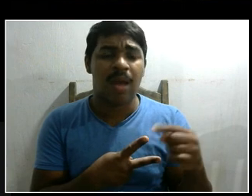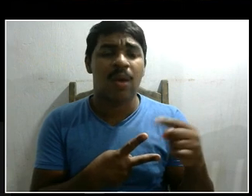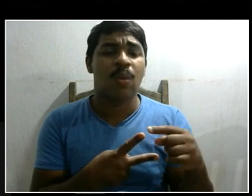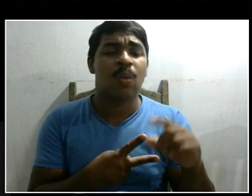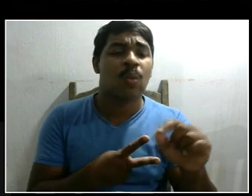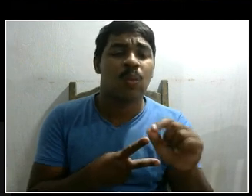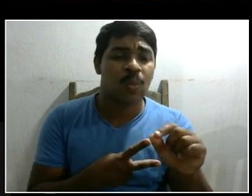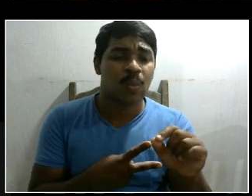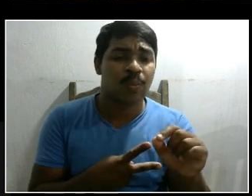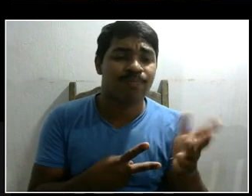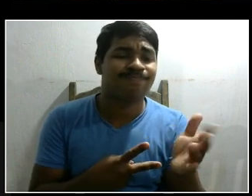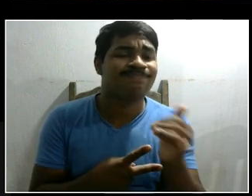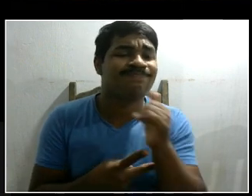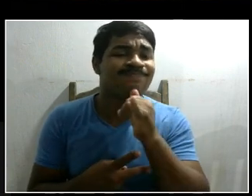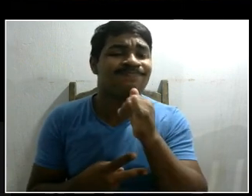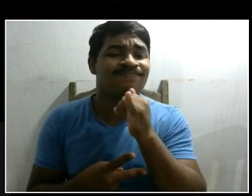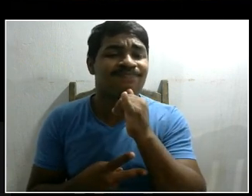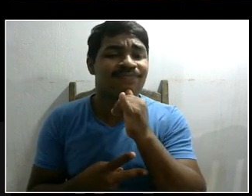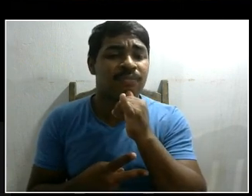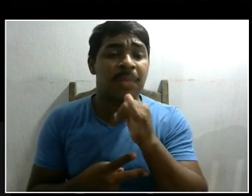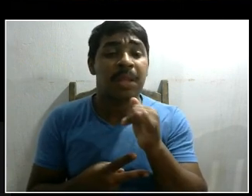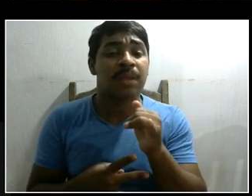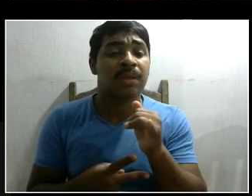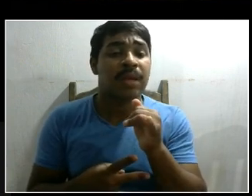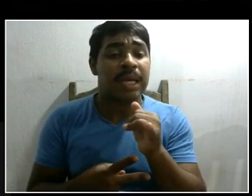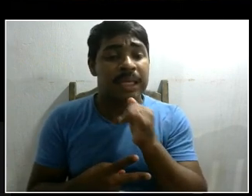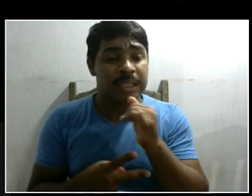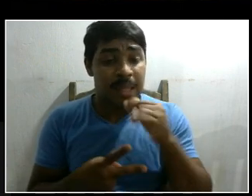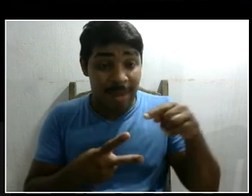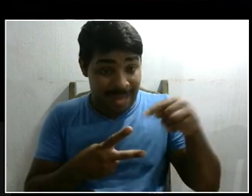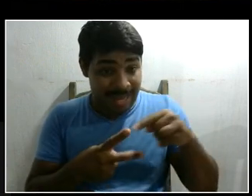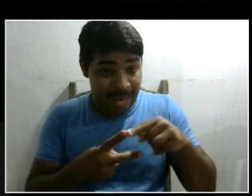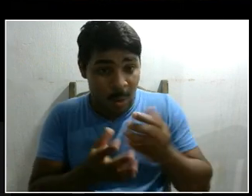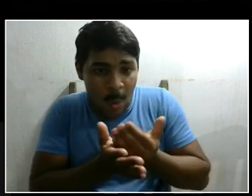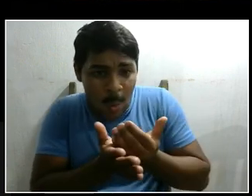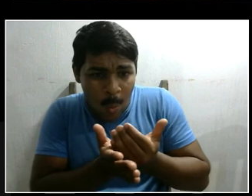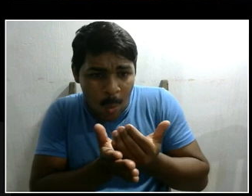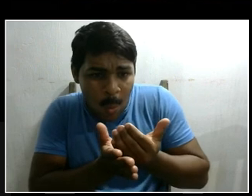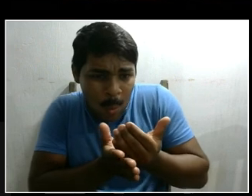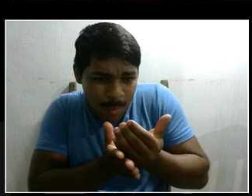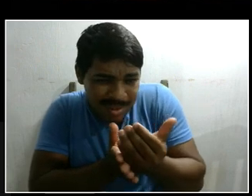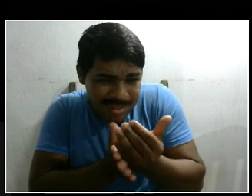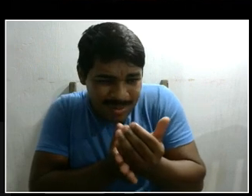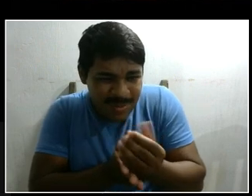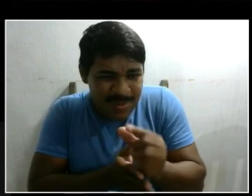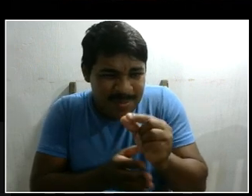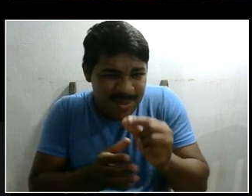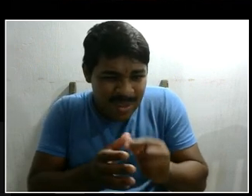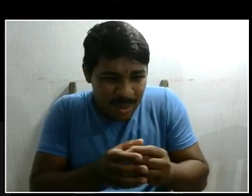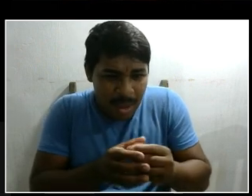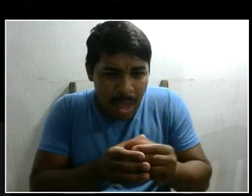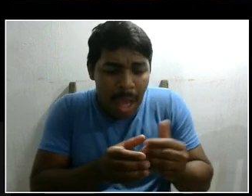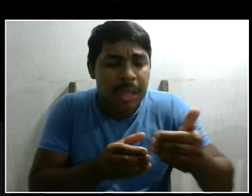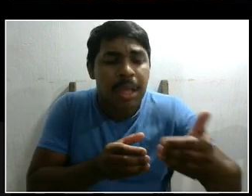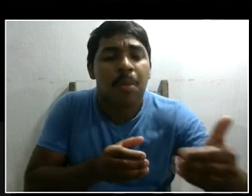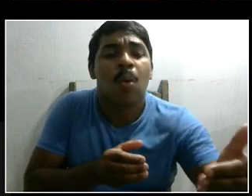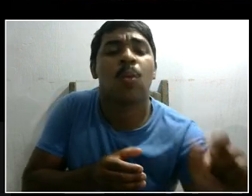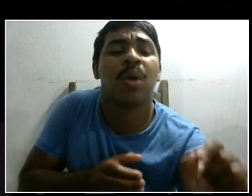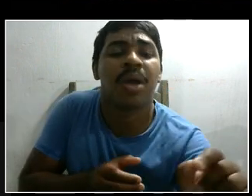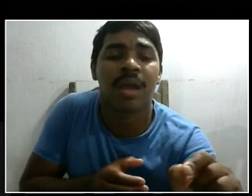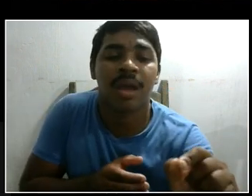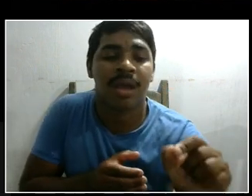ou seja, eles não formaram nenhuma parte da planta ainda, eles não sabem ainda o que eles vão se transformar, tá? Então, eles